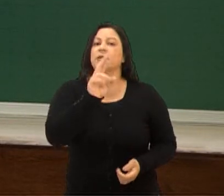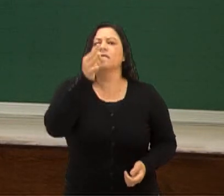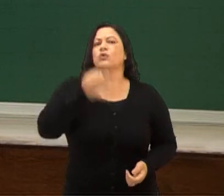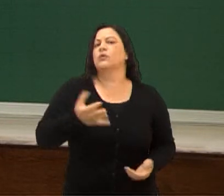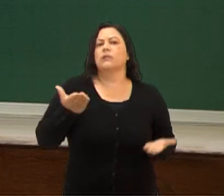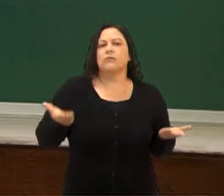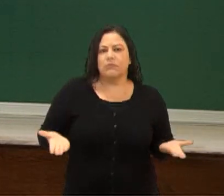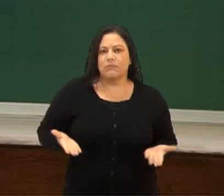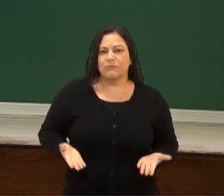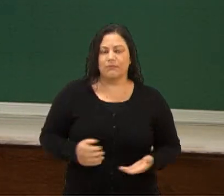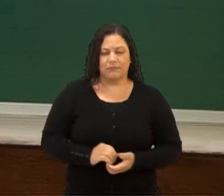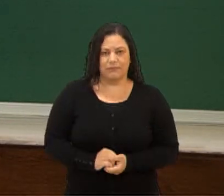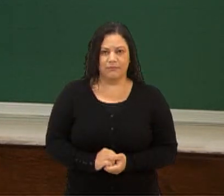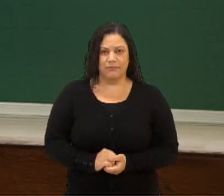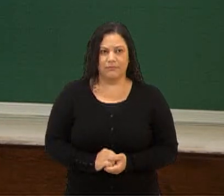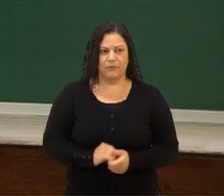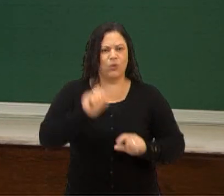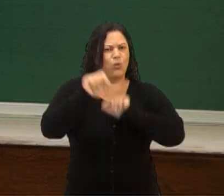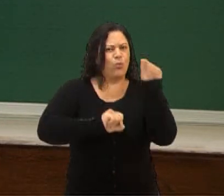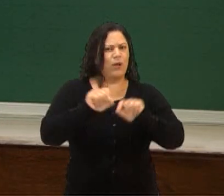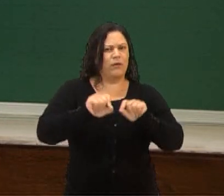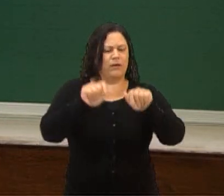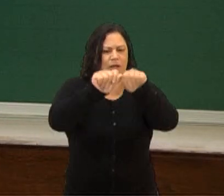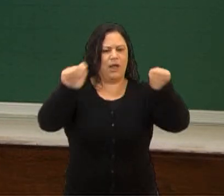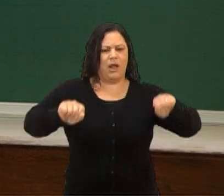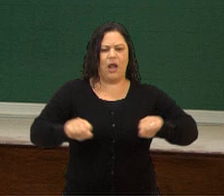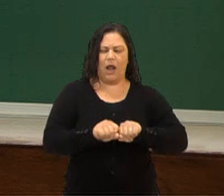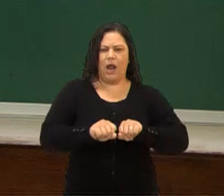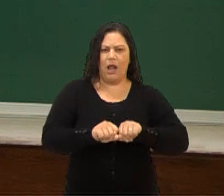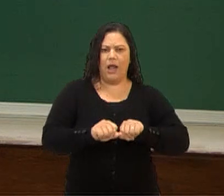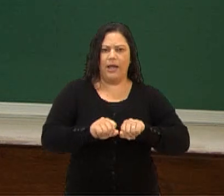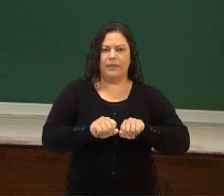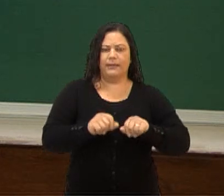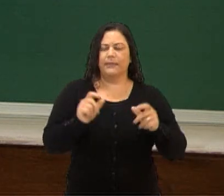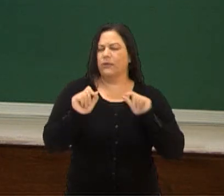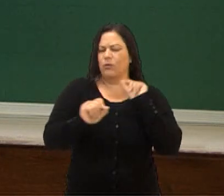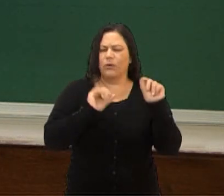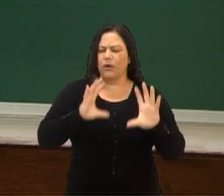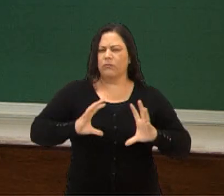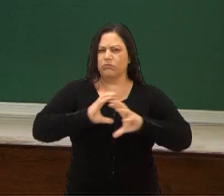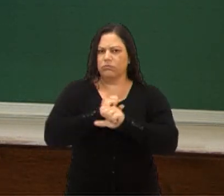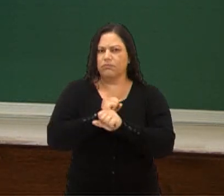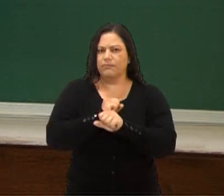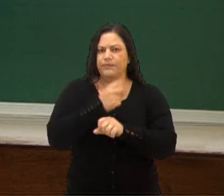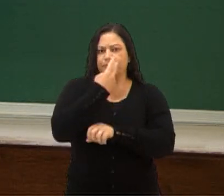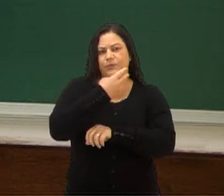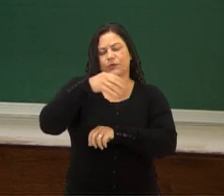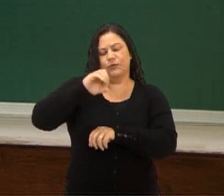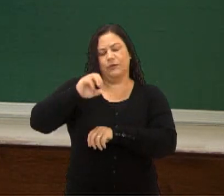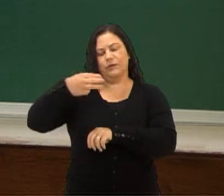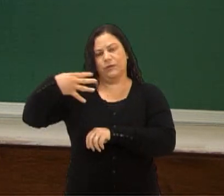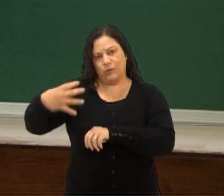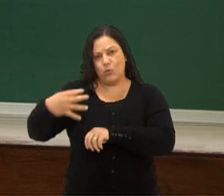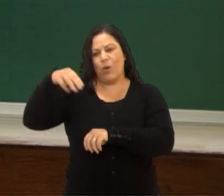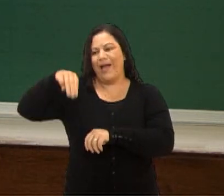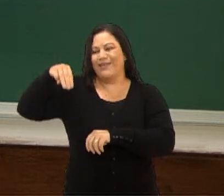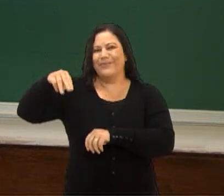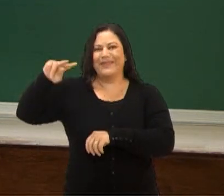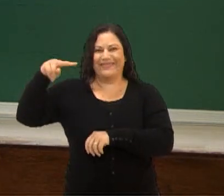primeira. Qual a área total do prisma triangular da imagem? A área total é 204